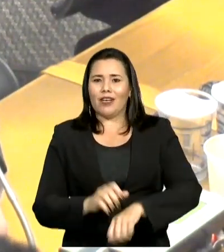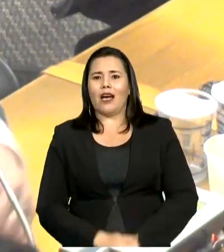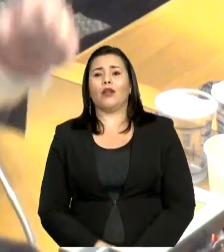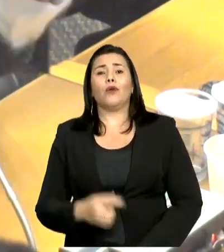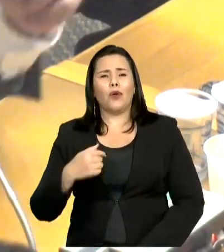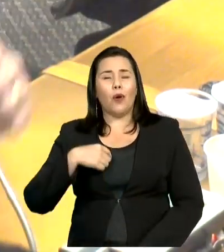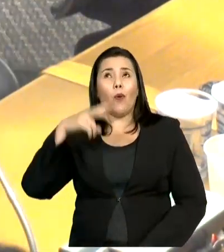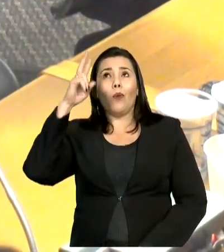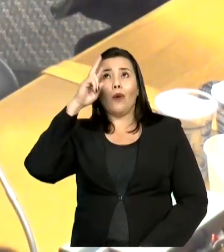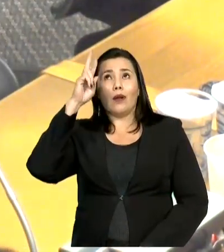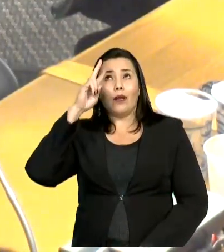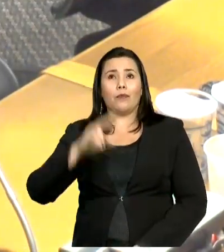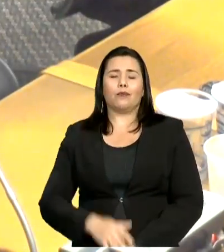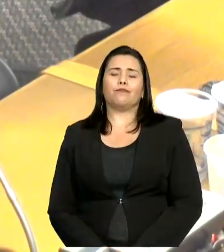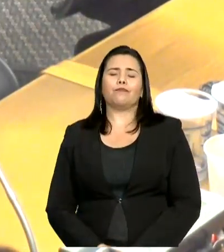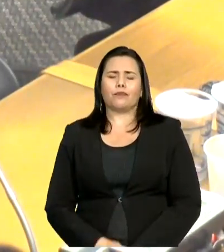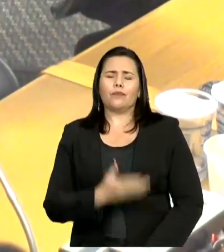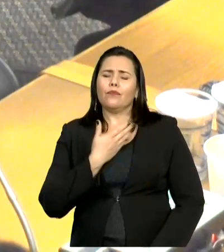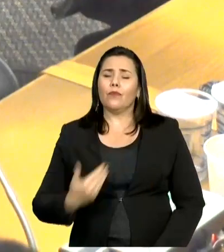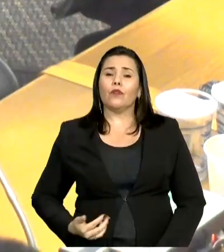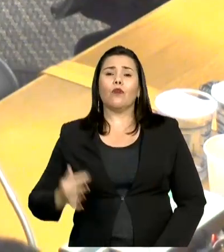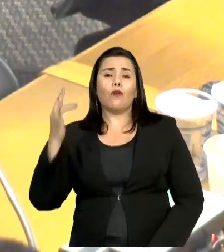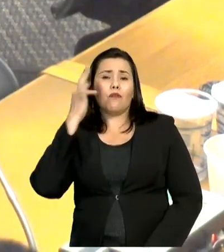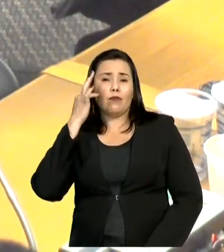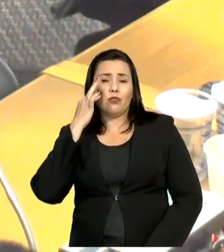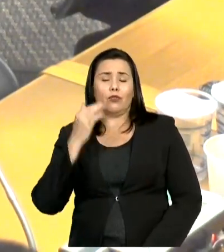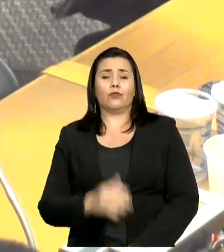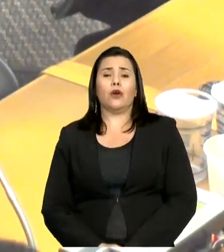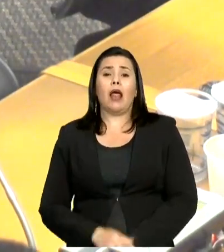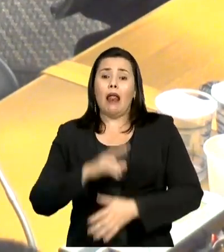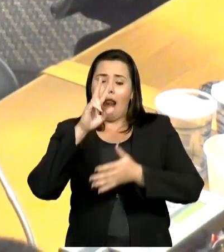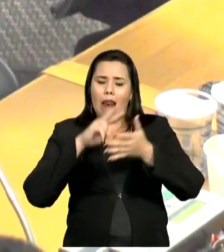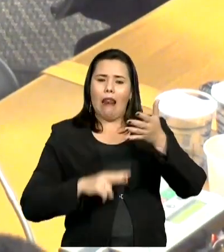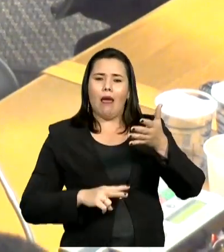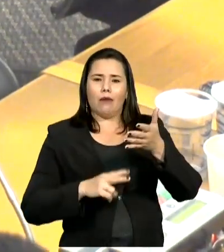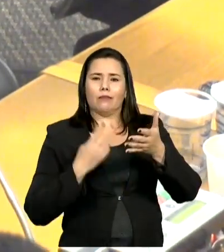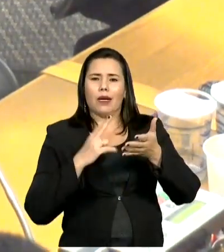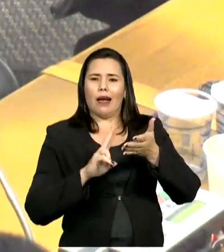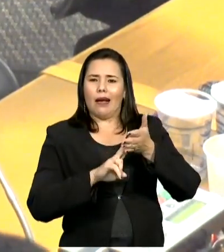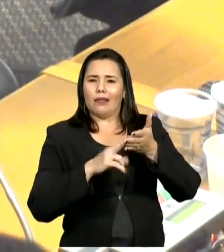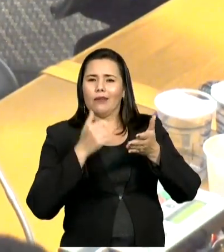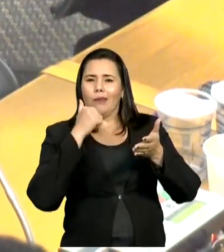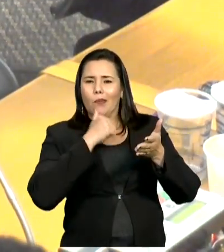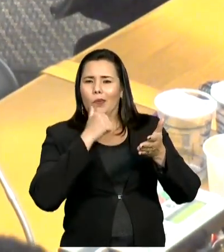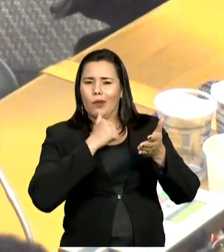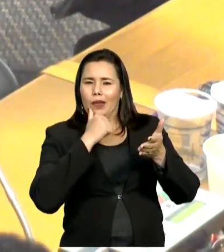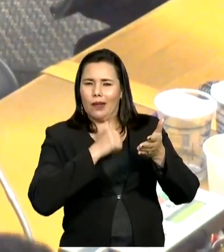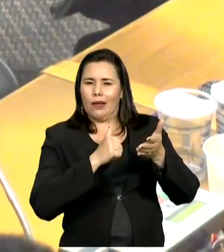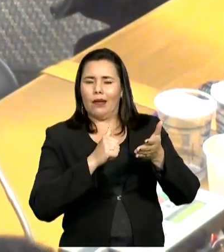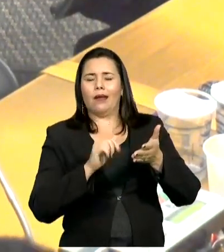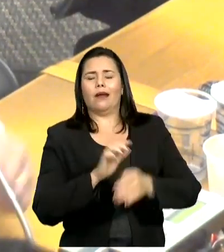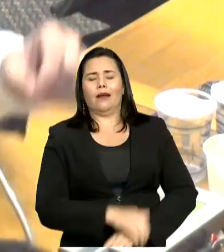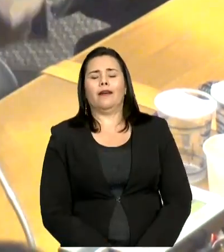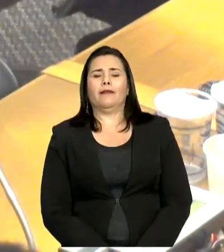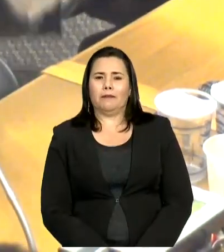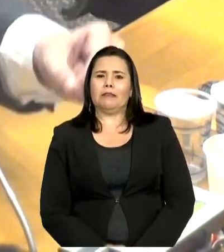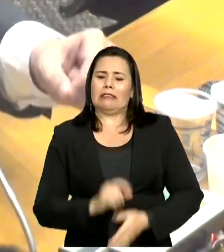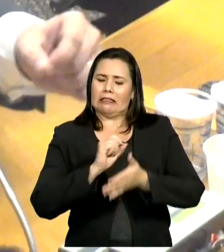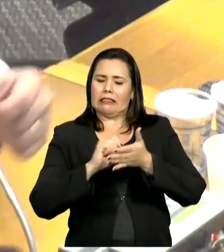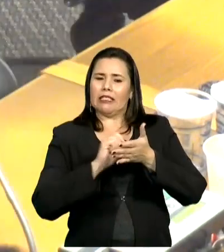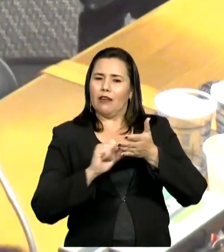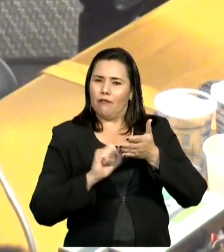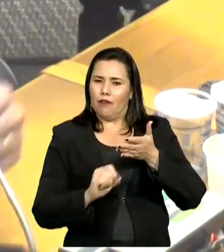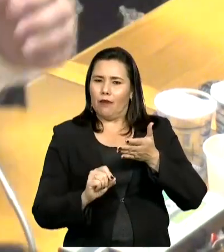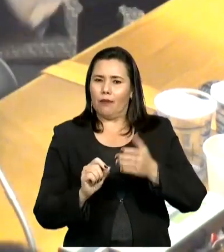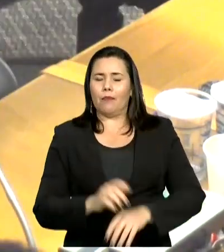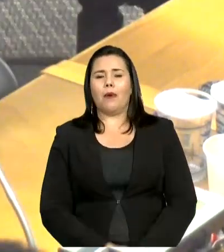carta de uma senhora que escreveu a carta em agradecimento ao então governador Flávio Dino e ao secretário Felipe Camarão, porque naquela altura